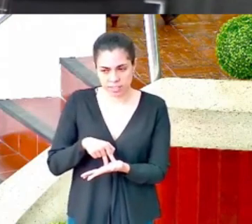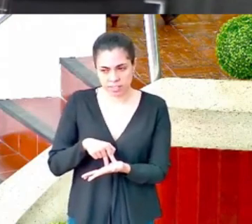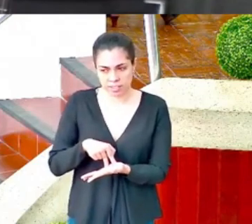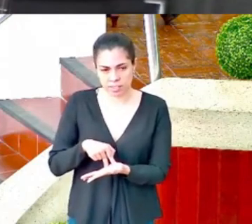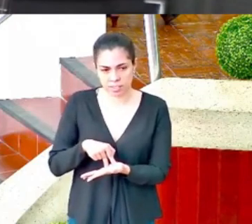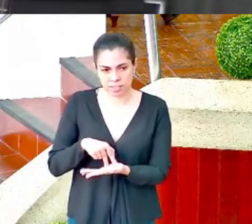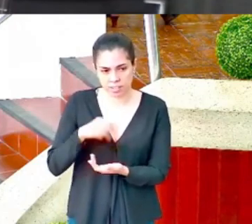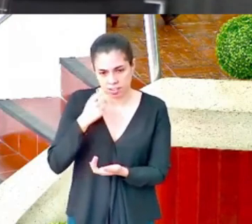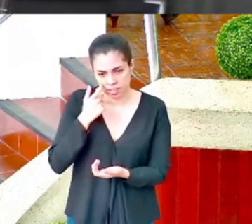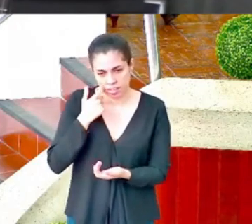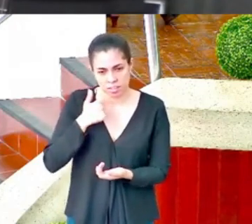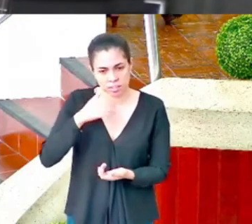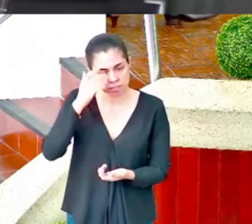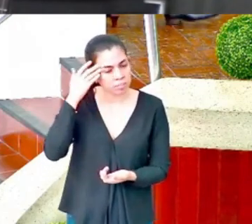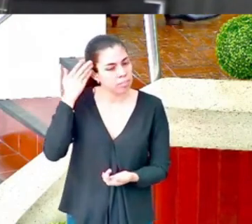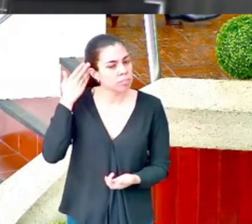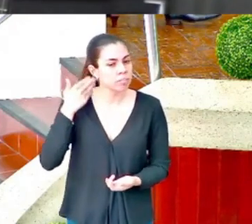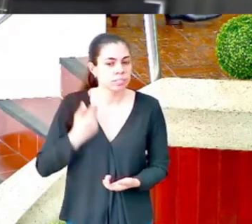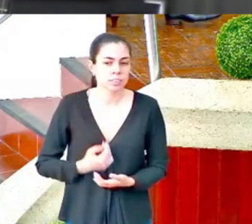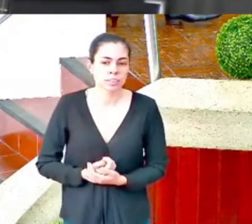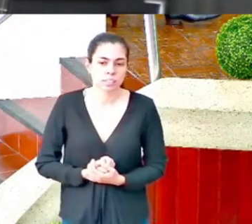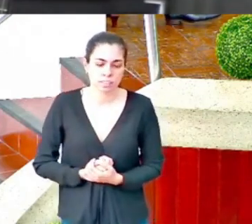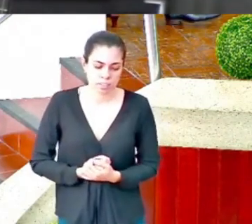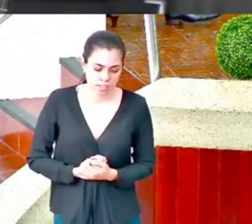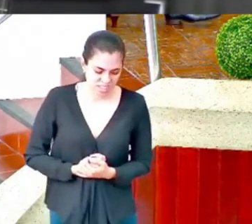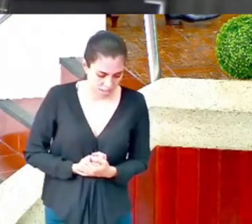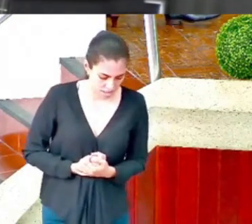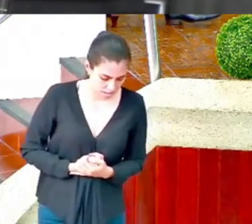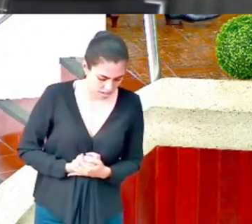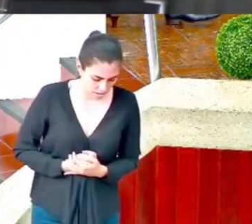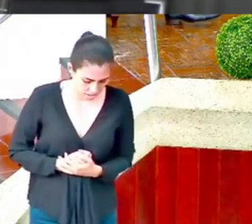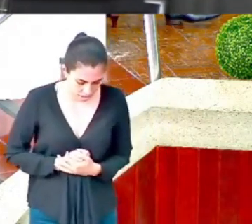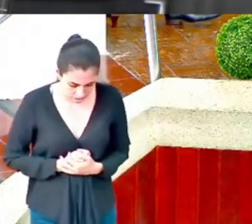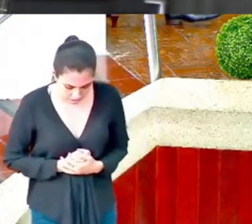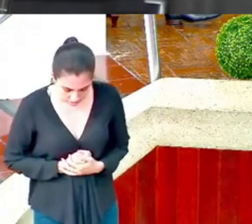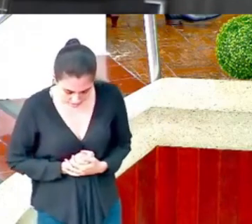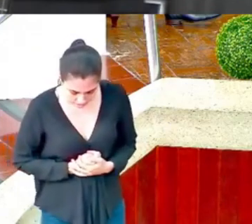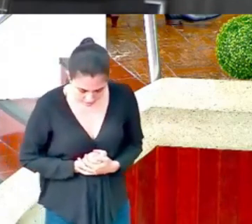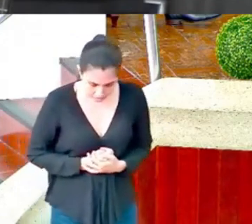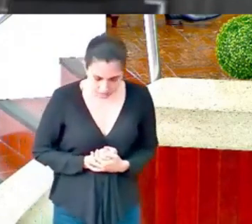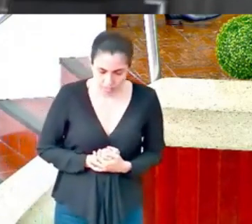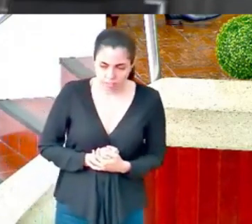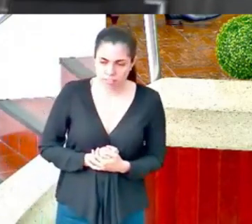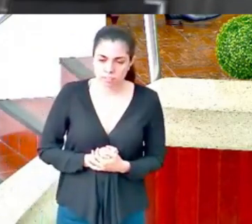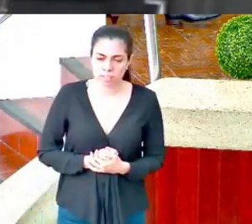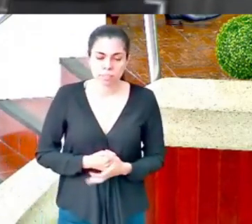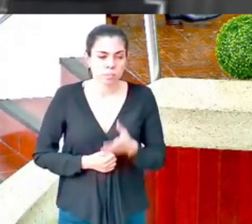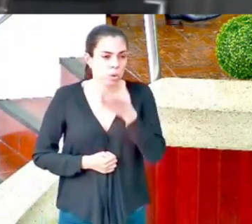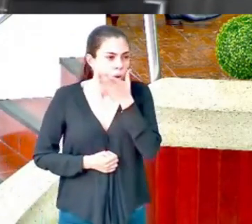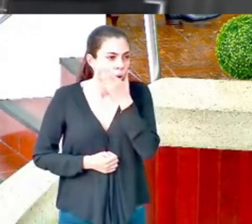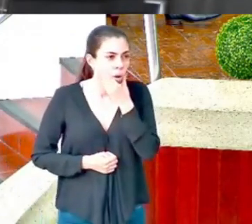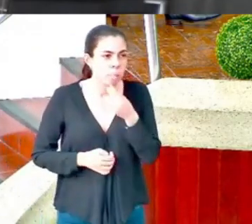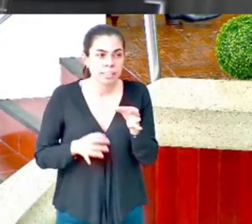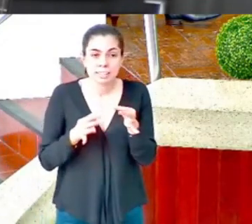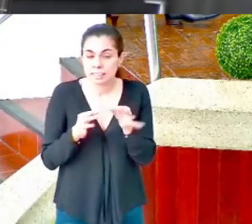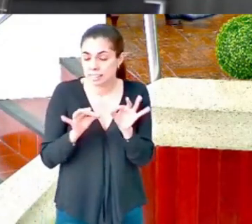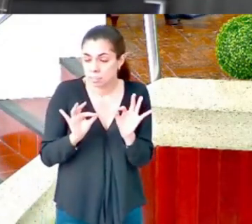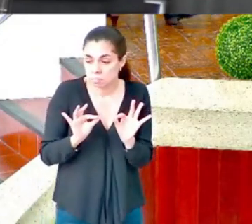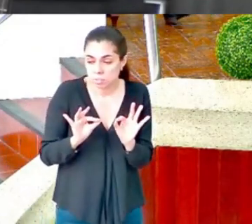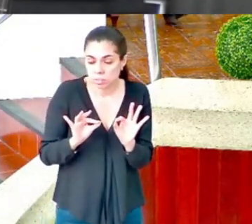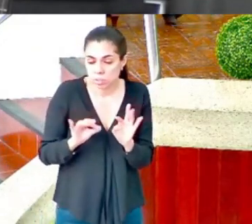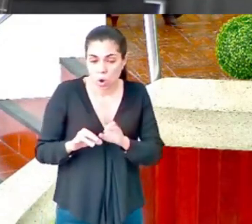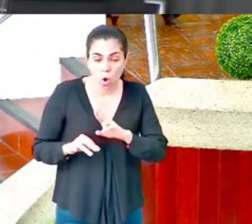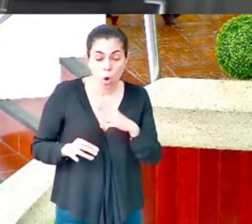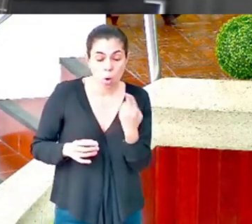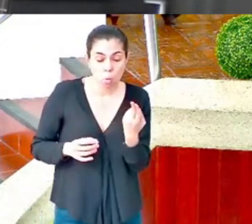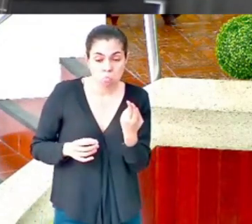Pense que homens simples ou homens importantes, para todos,